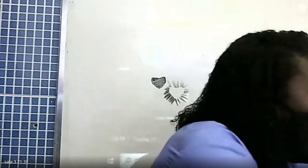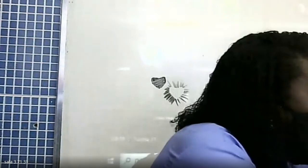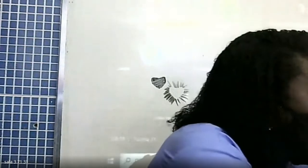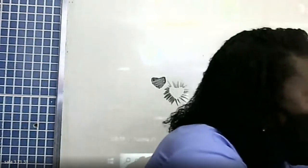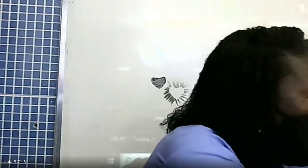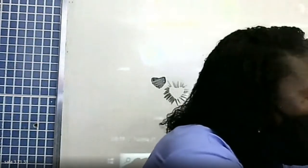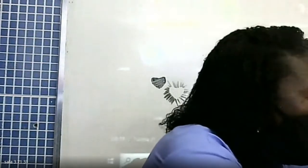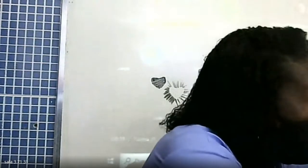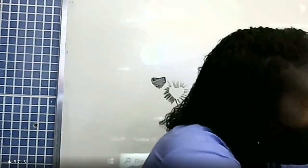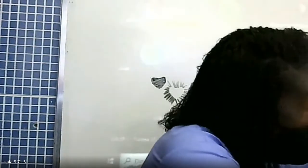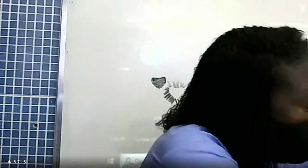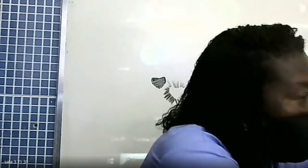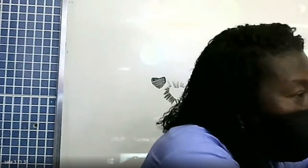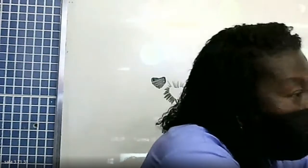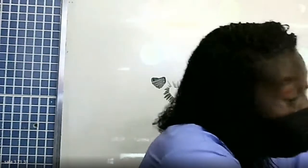Quem não tem tesoura...